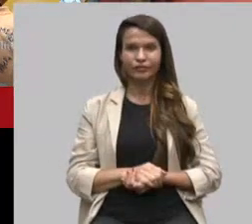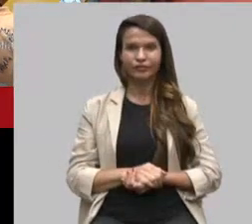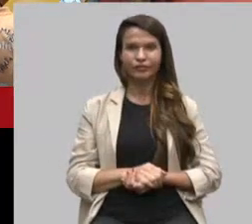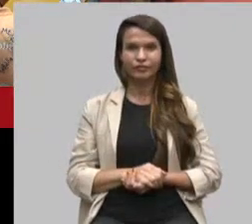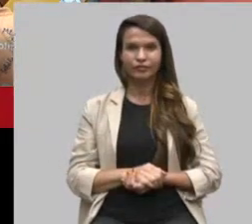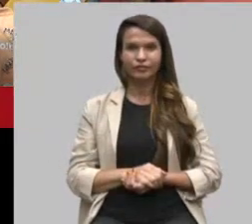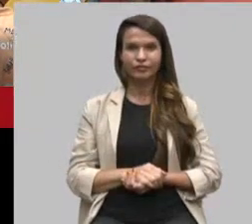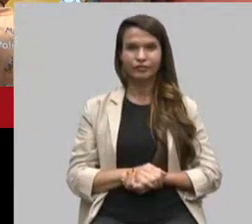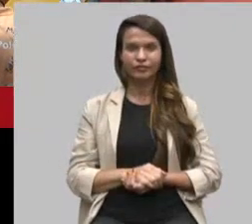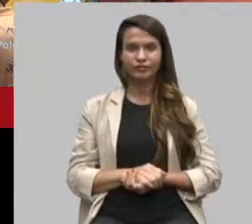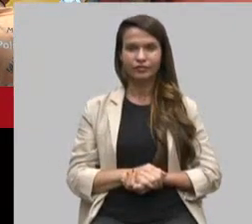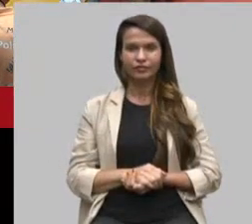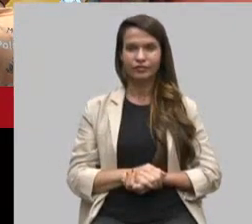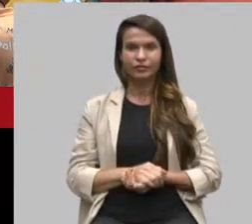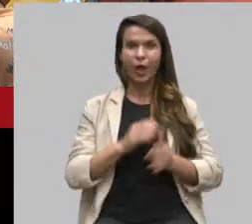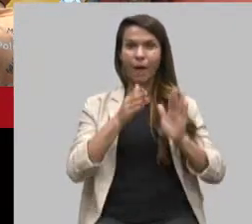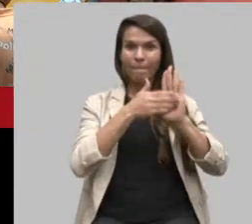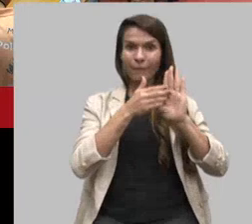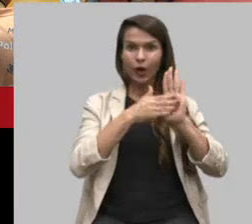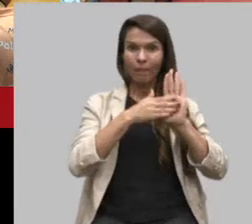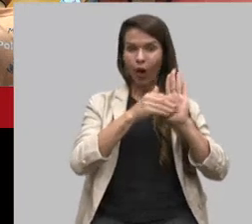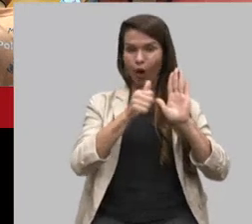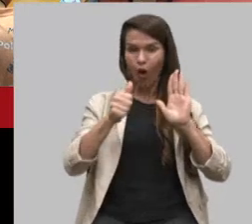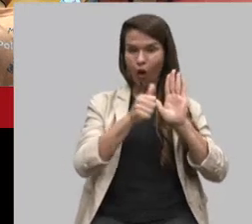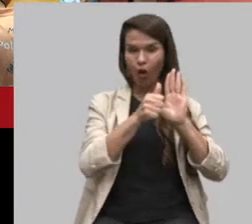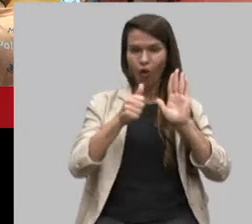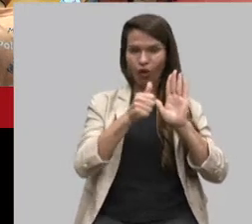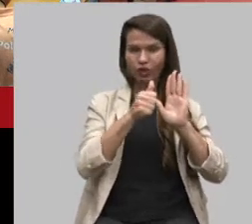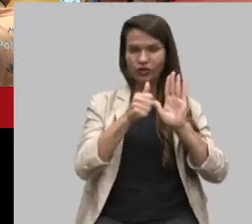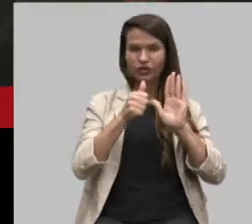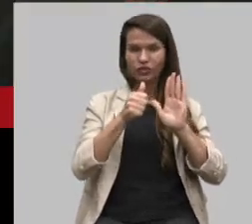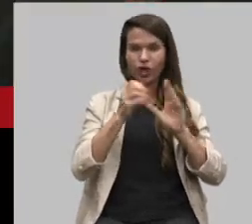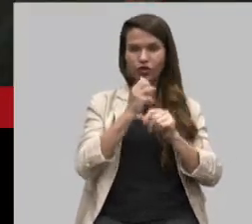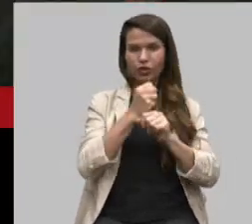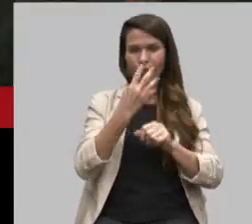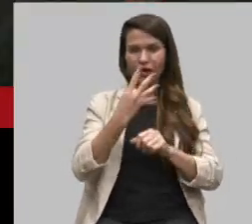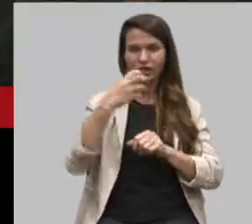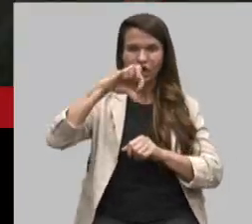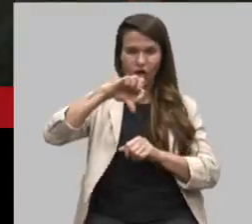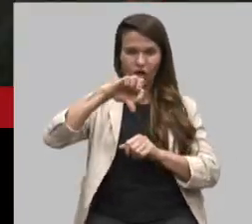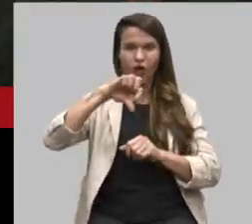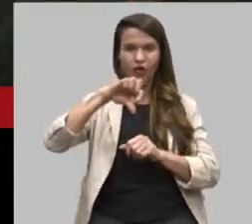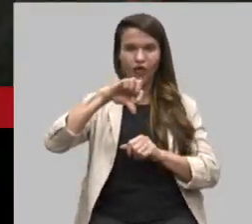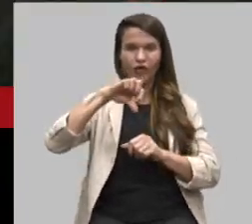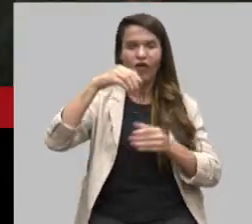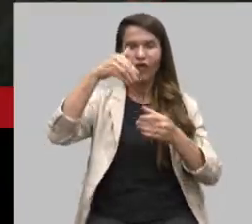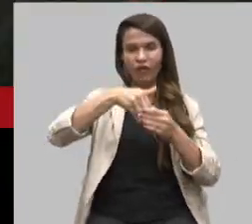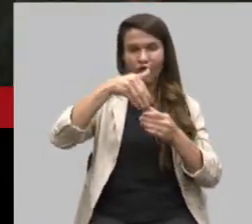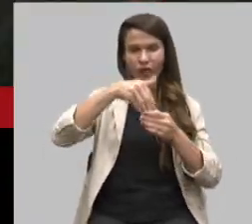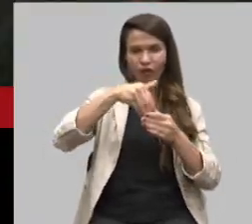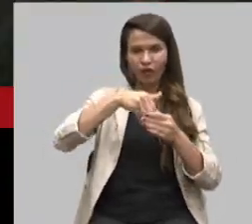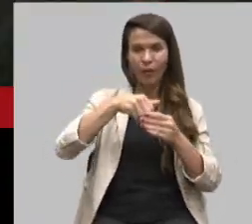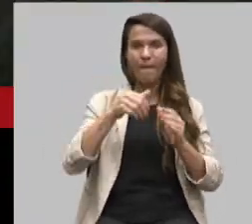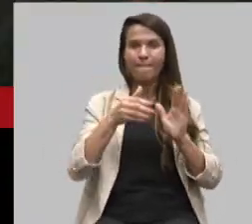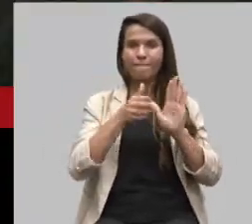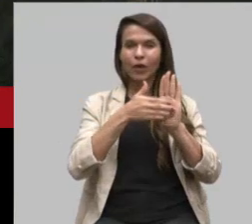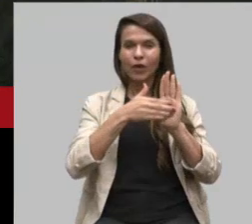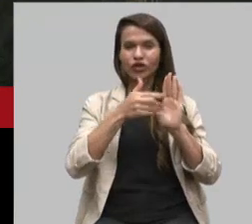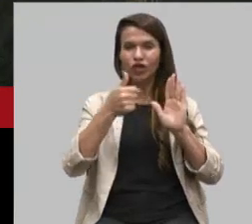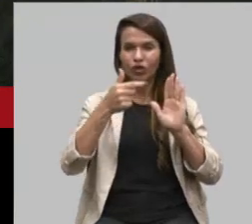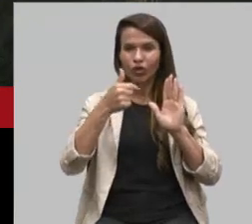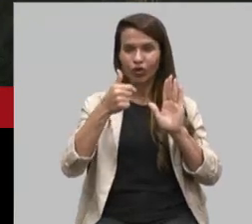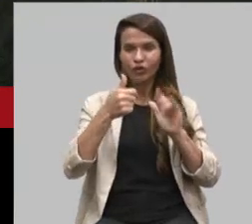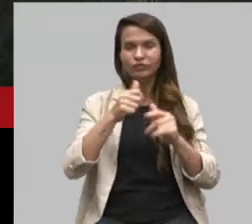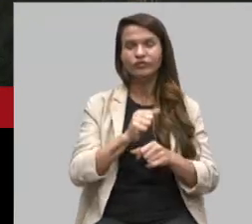votos proposta 11 49 votos proposta 12 62 votos assim as propostas